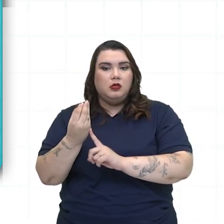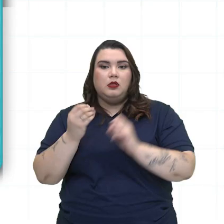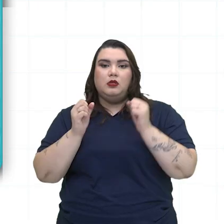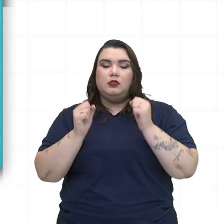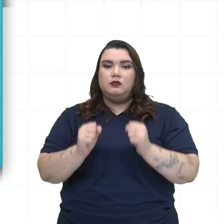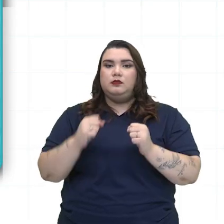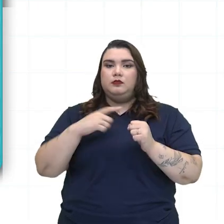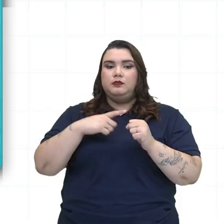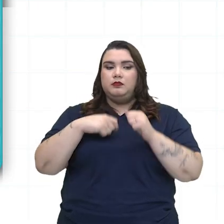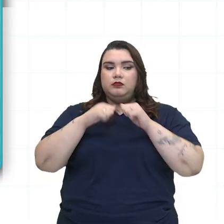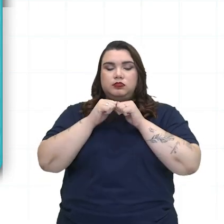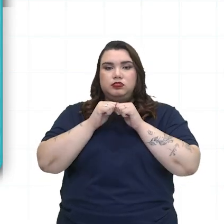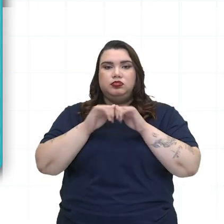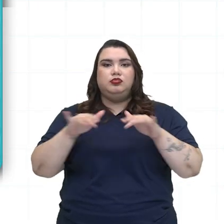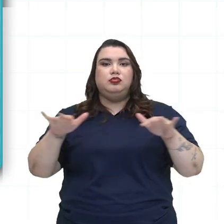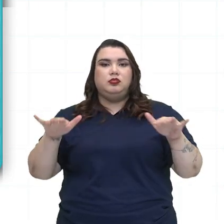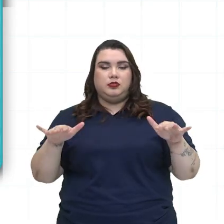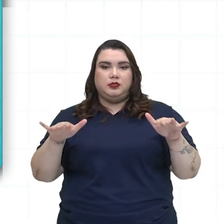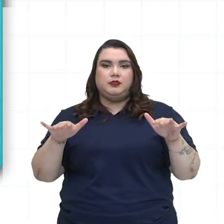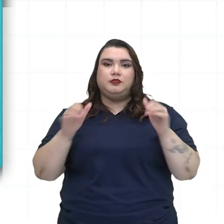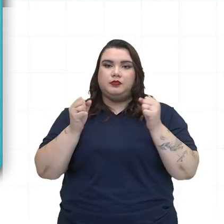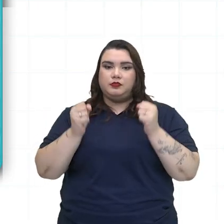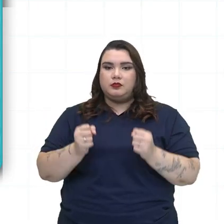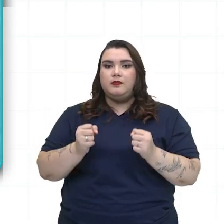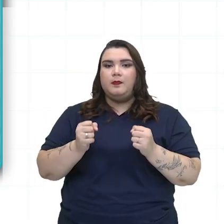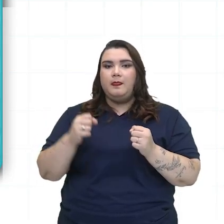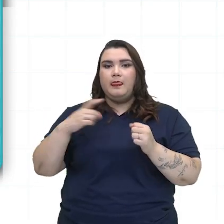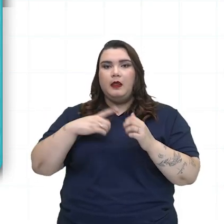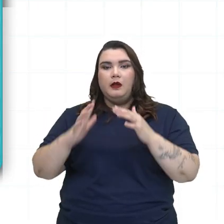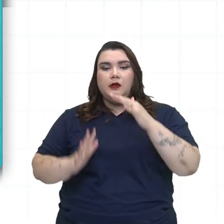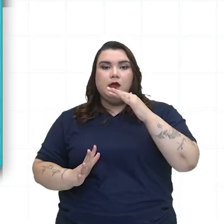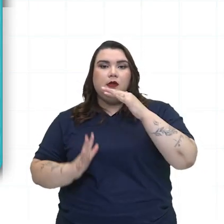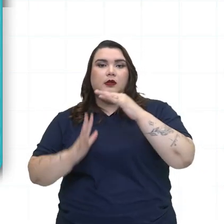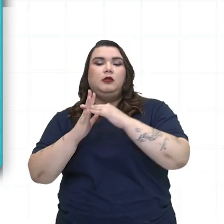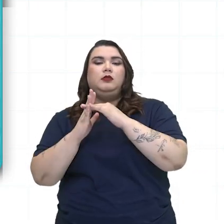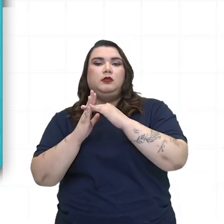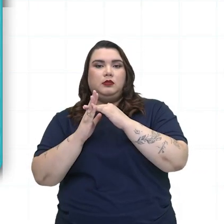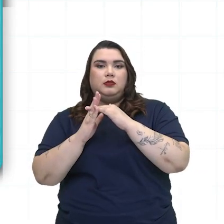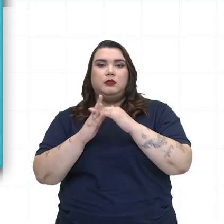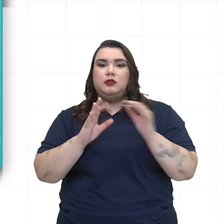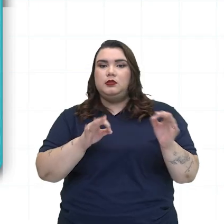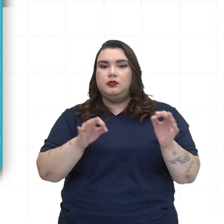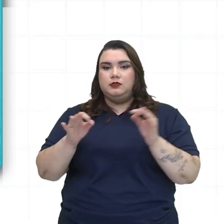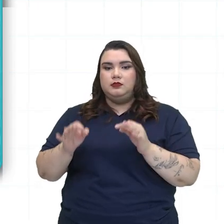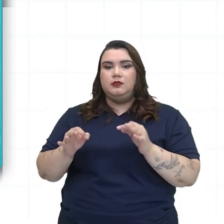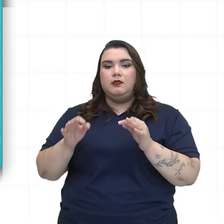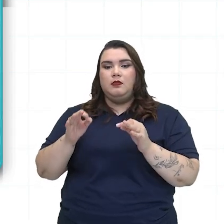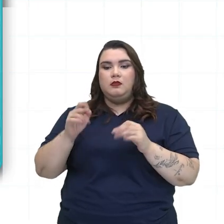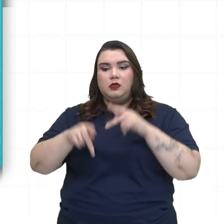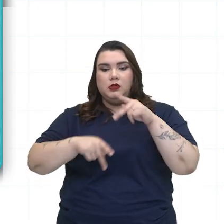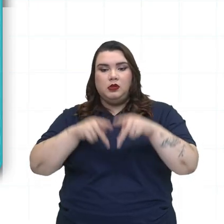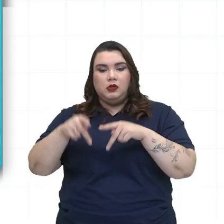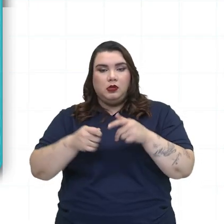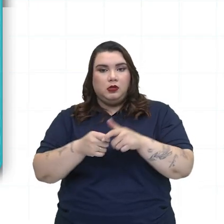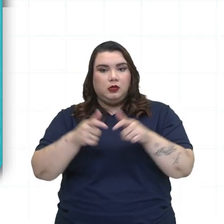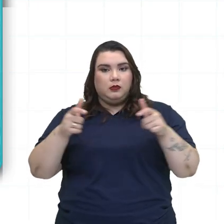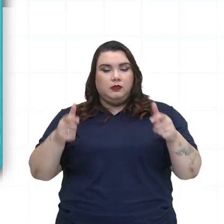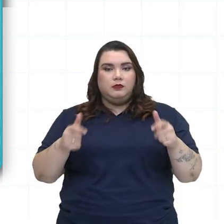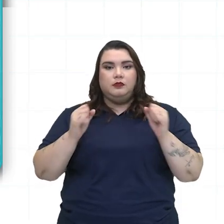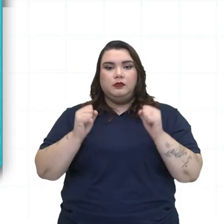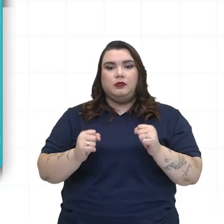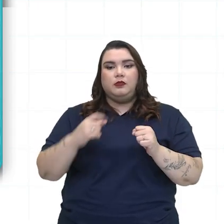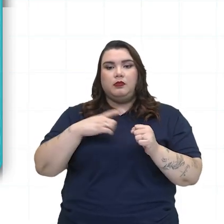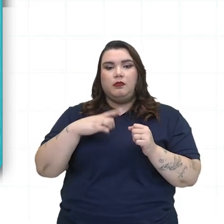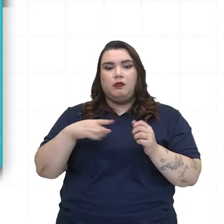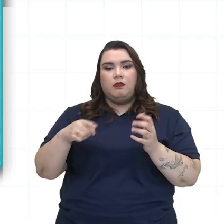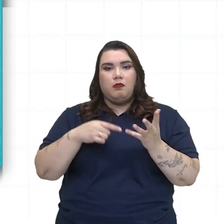ser viralizada, como a gente chama, né? Ela pode ter um alcance maior aí, um público maior, ele possa estar